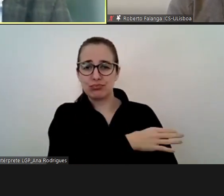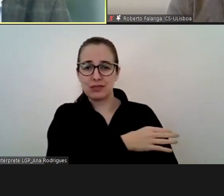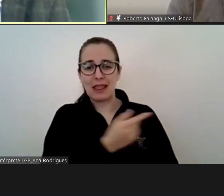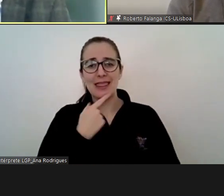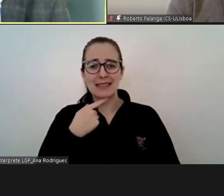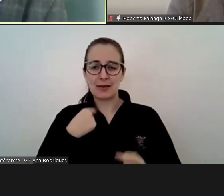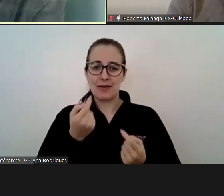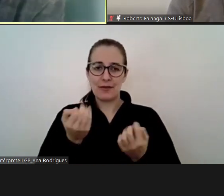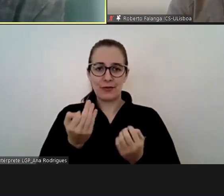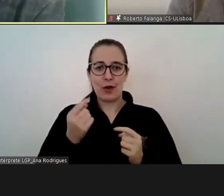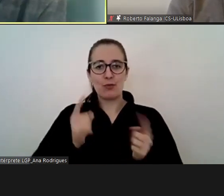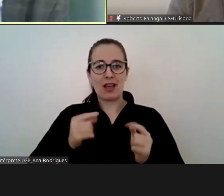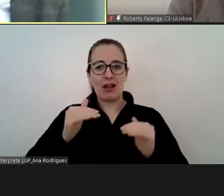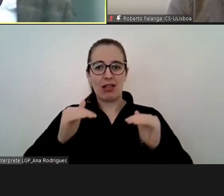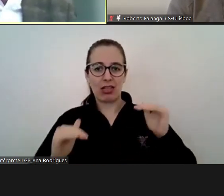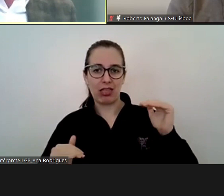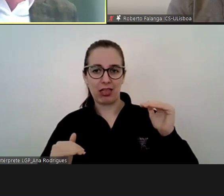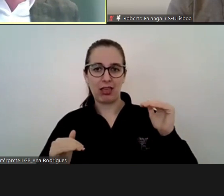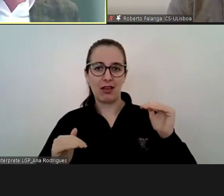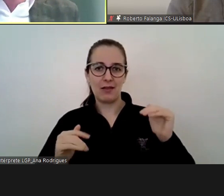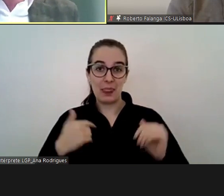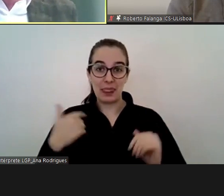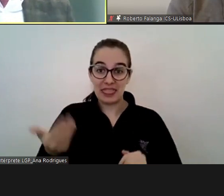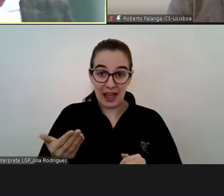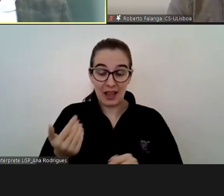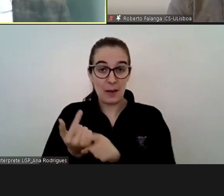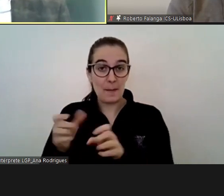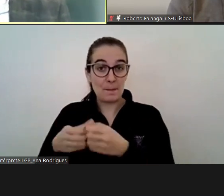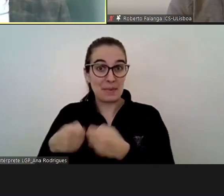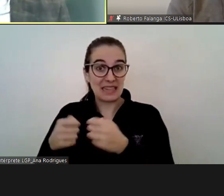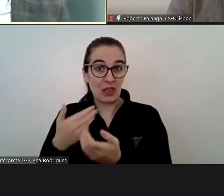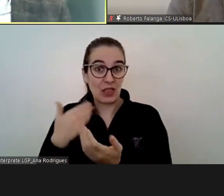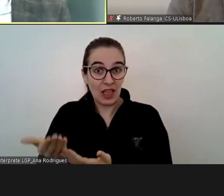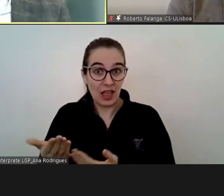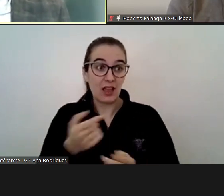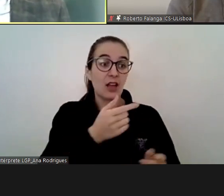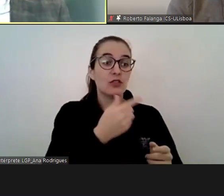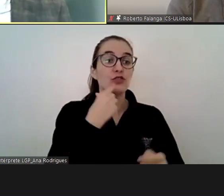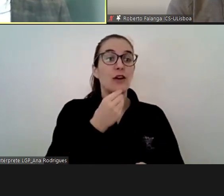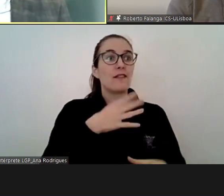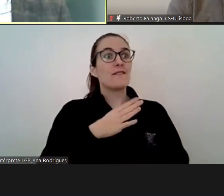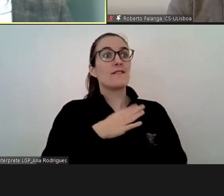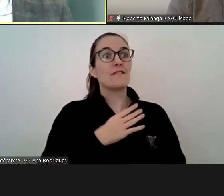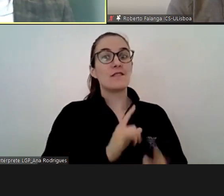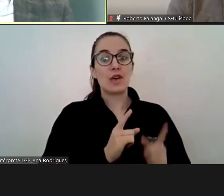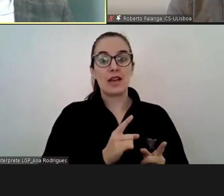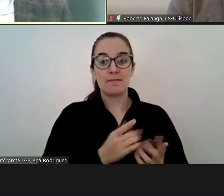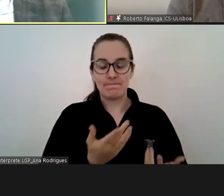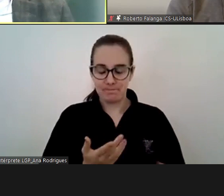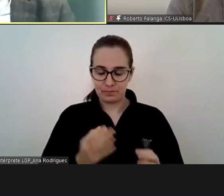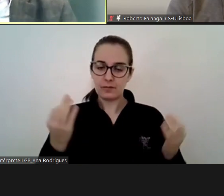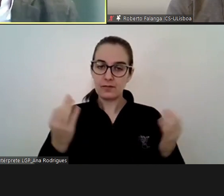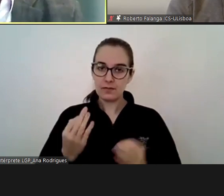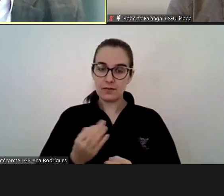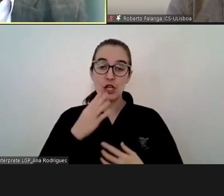entre aquilo que os partidos oferecem e aquilo que os jovens querem ouvir. Não é por acaso que os partidos novos têm tendencialmente, até